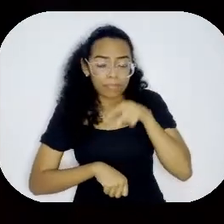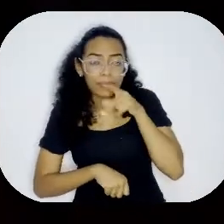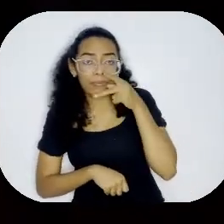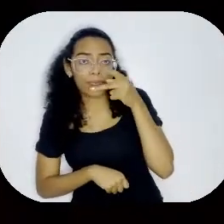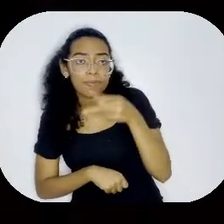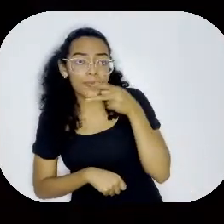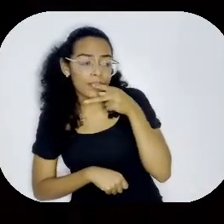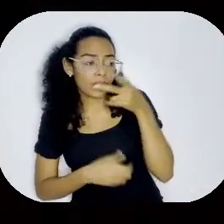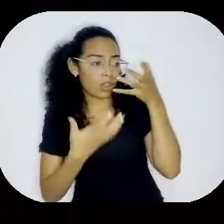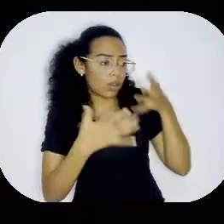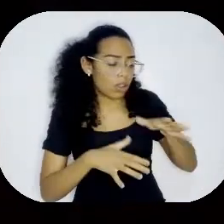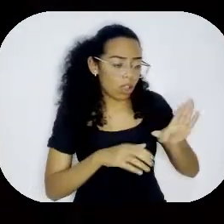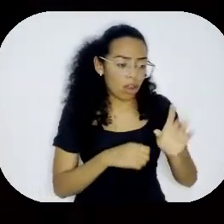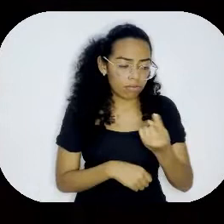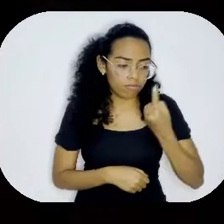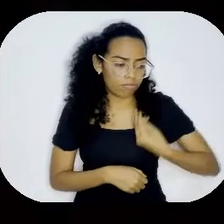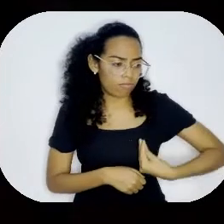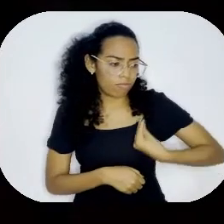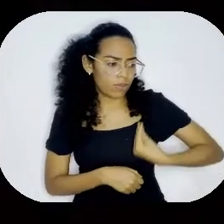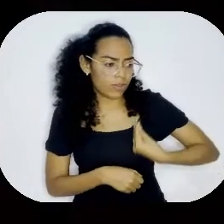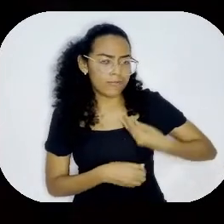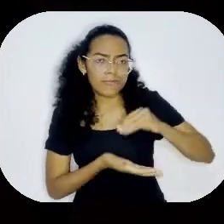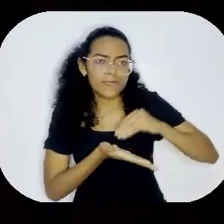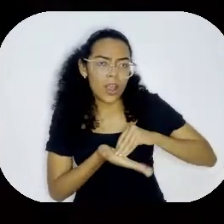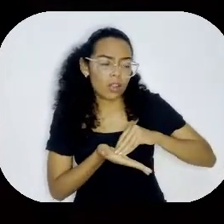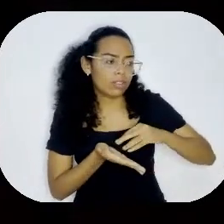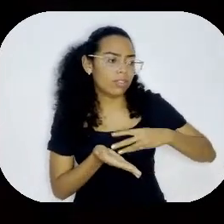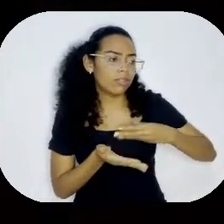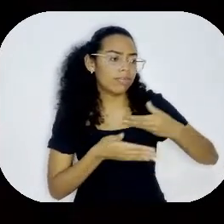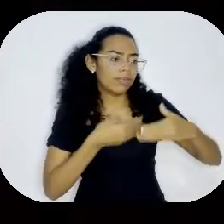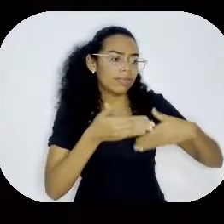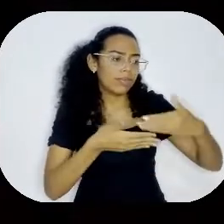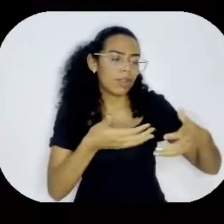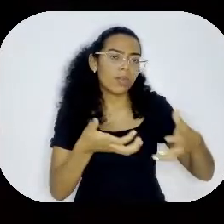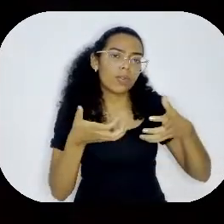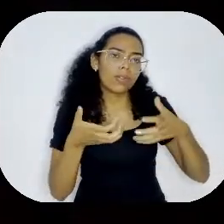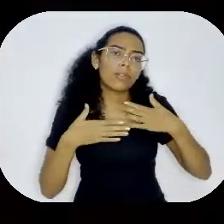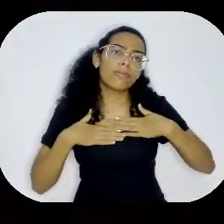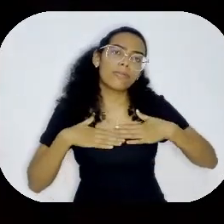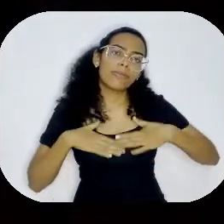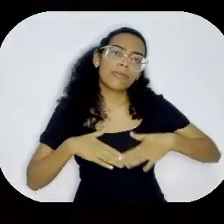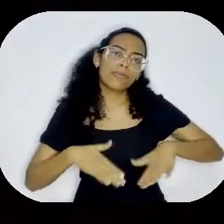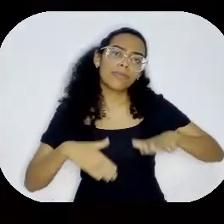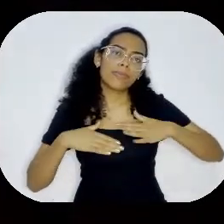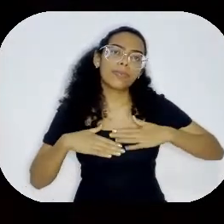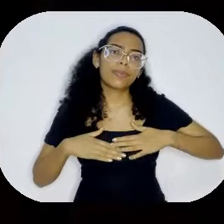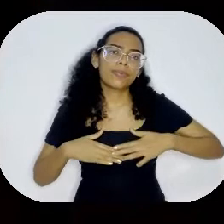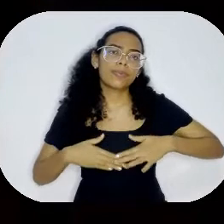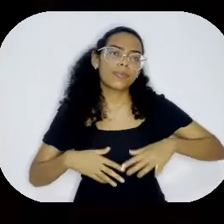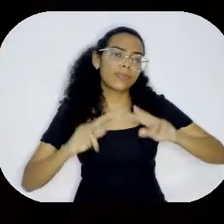falar, nem ausente, nem presente por demais, simplesmente, calmamente,